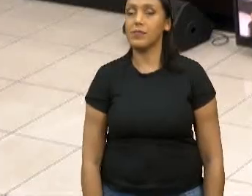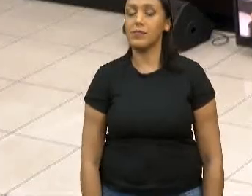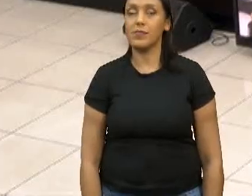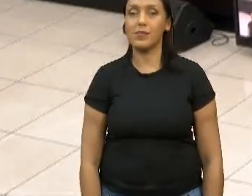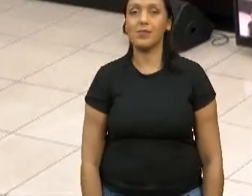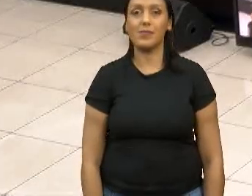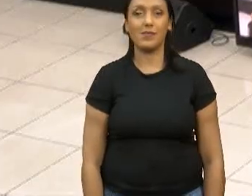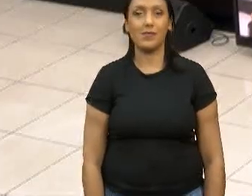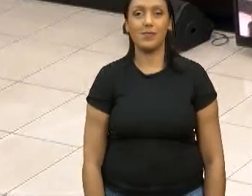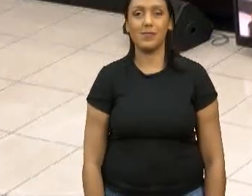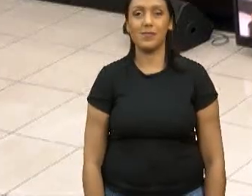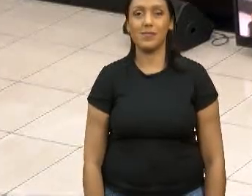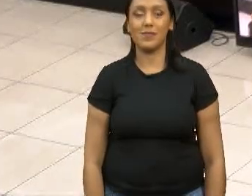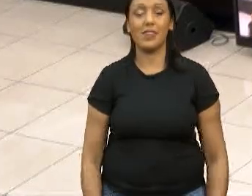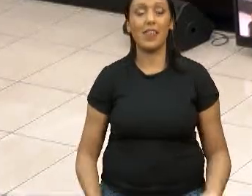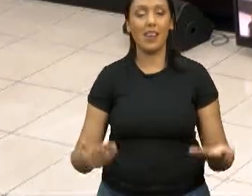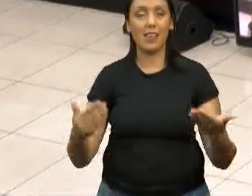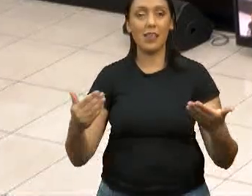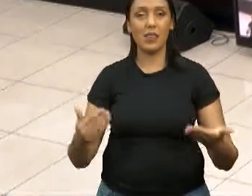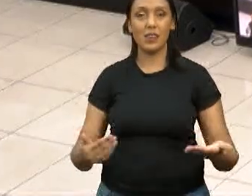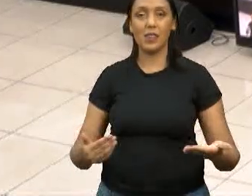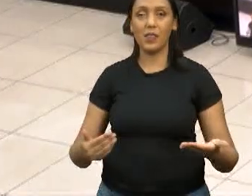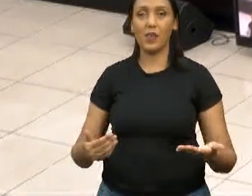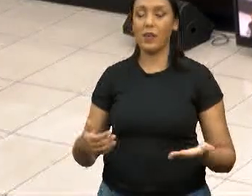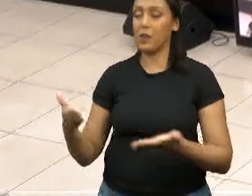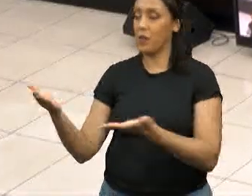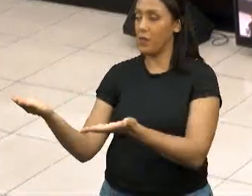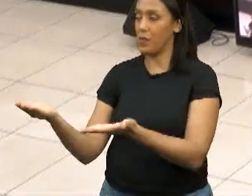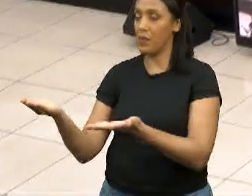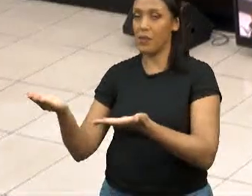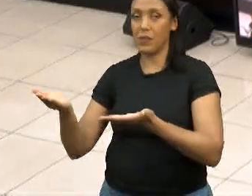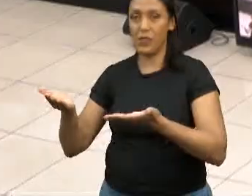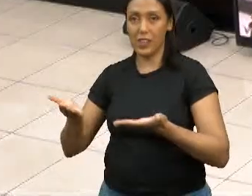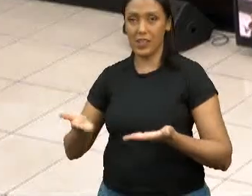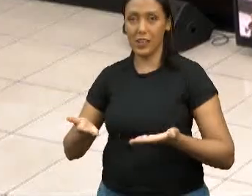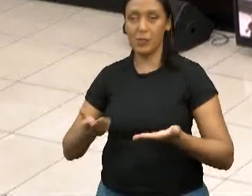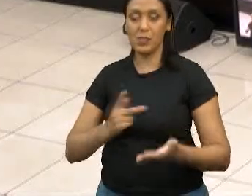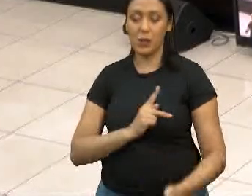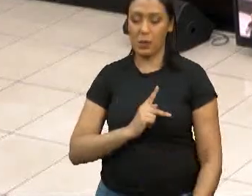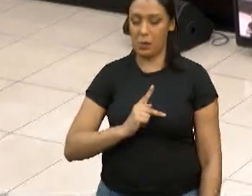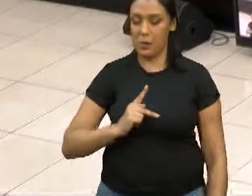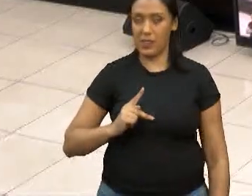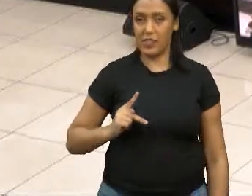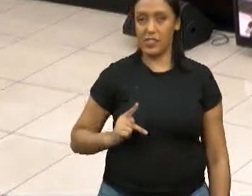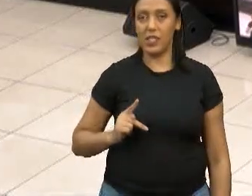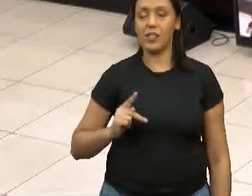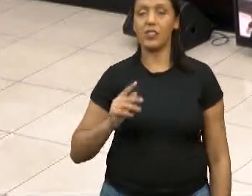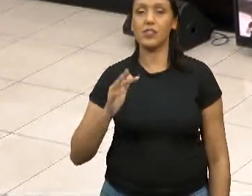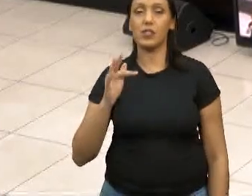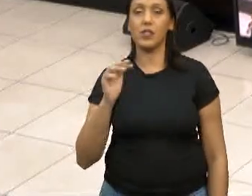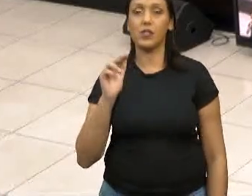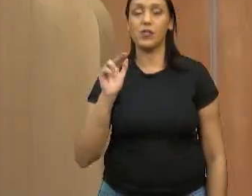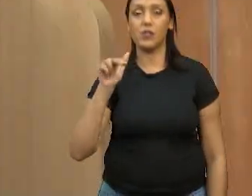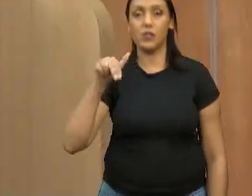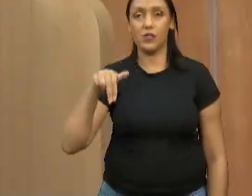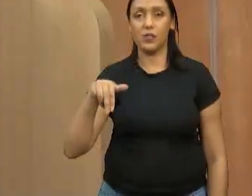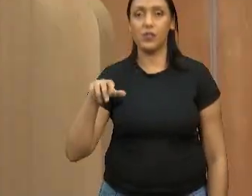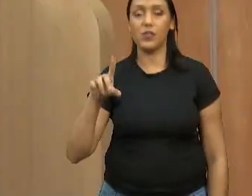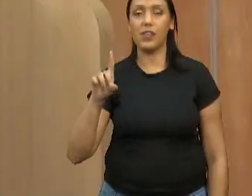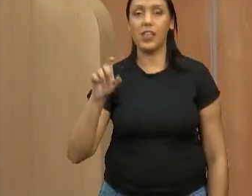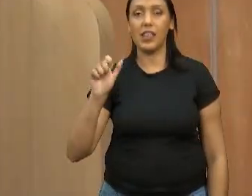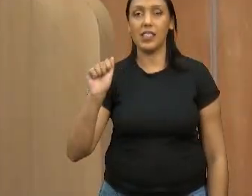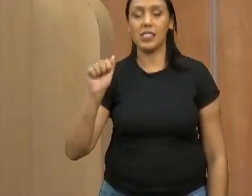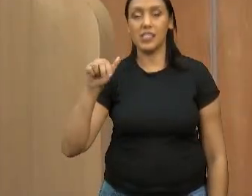Senhoras e senhores, convidamos agora o senhor Felipe Auríquio, presidente da Fundação Cultural de Jacareí, que hoje representa aqui o nosso prefeito, Celso